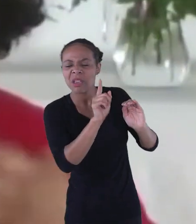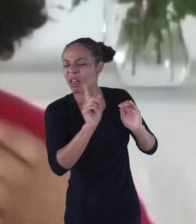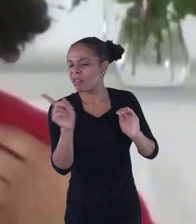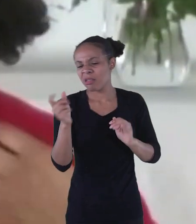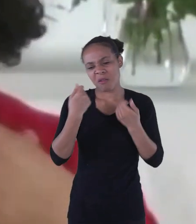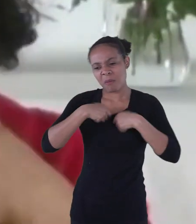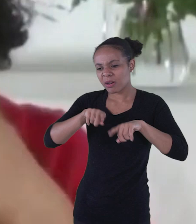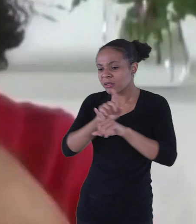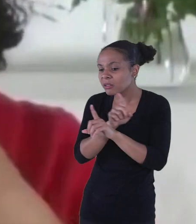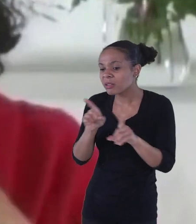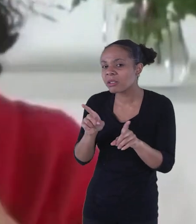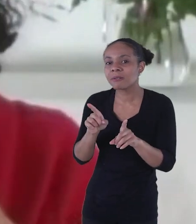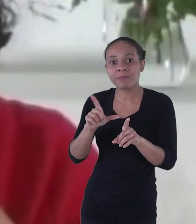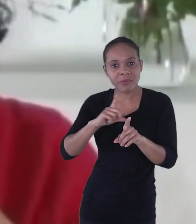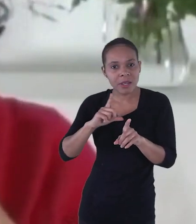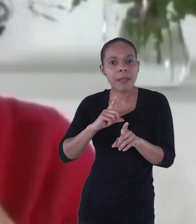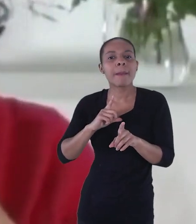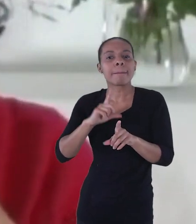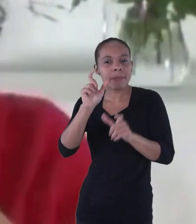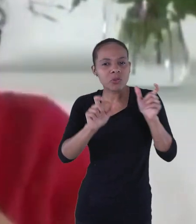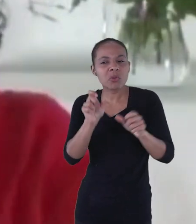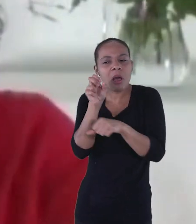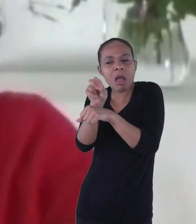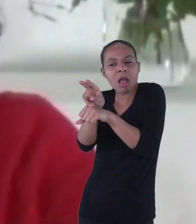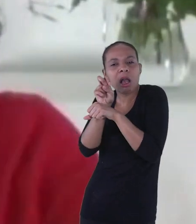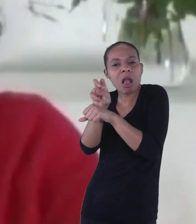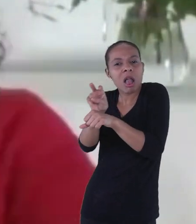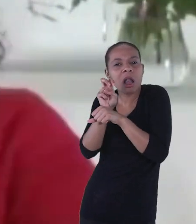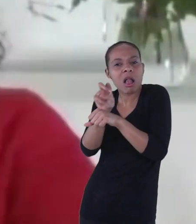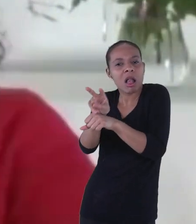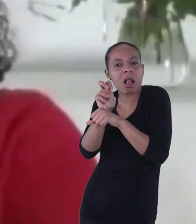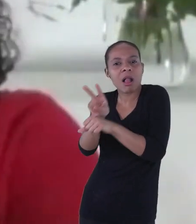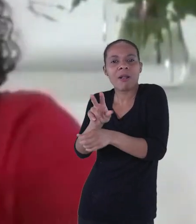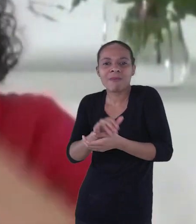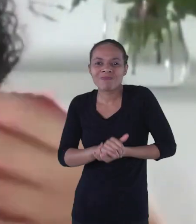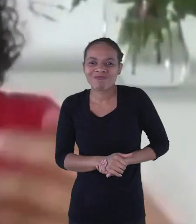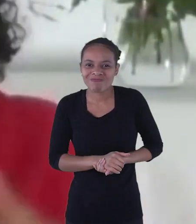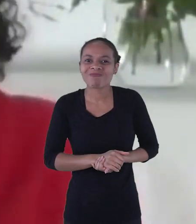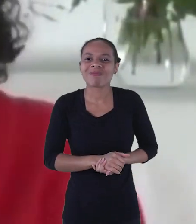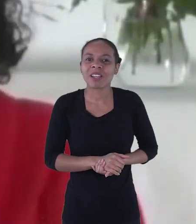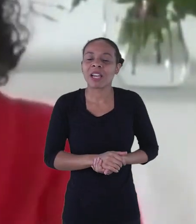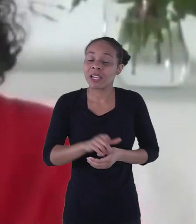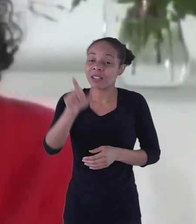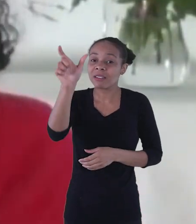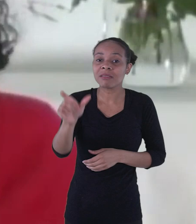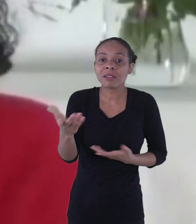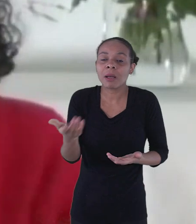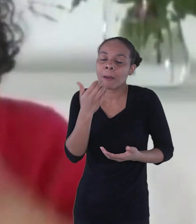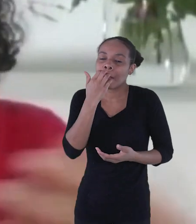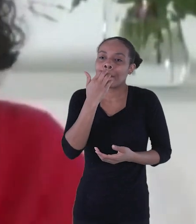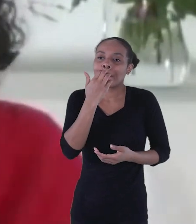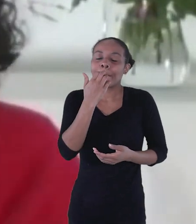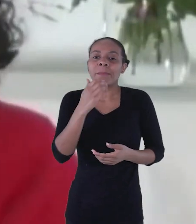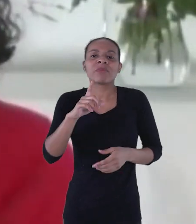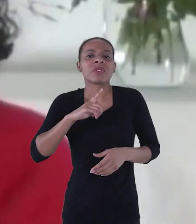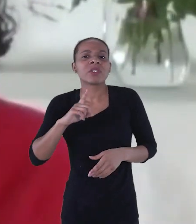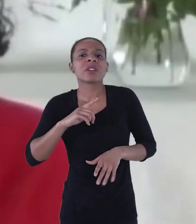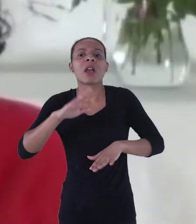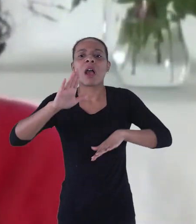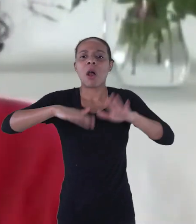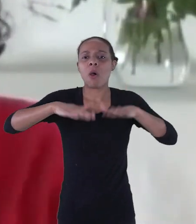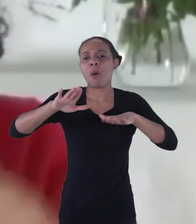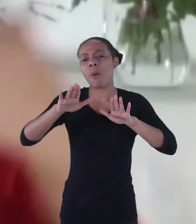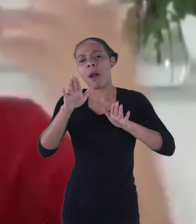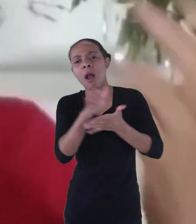os momentos em que ela reclama, eu queria ser cantora, e ela já tinha realmente feito algumas apresentações circenses,